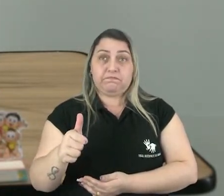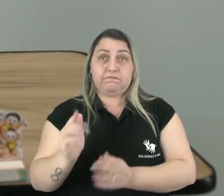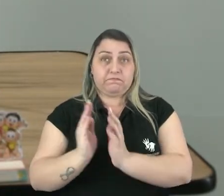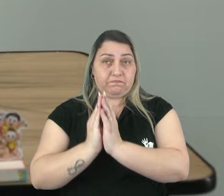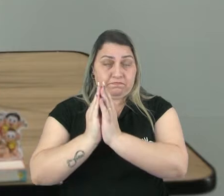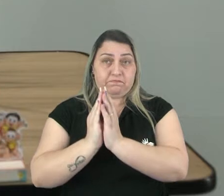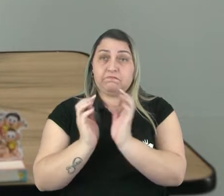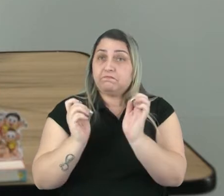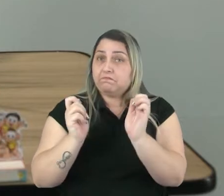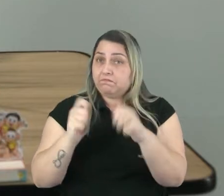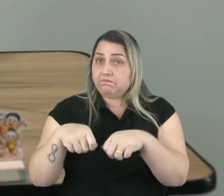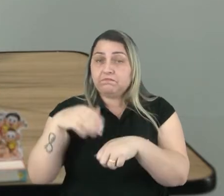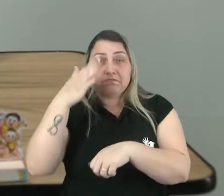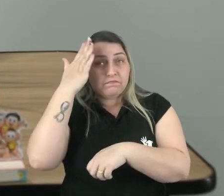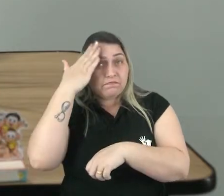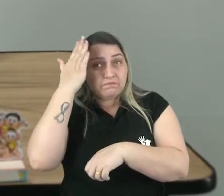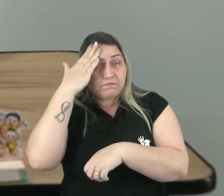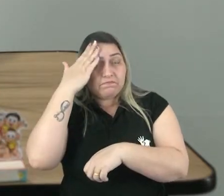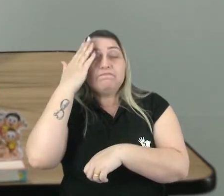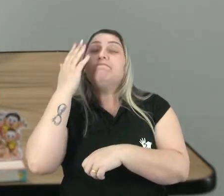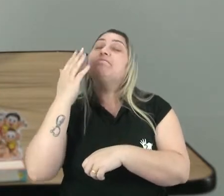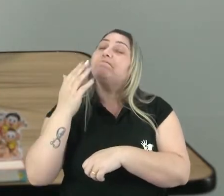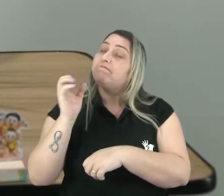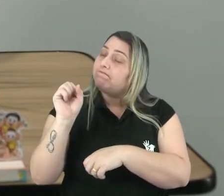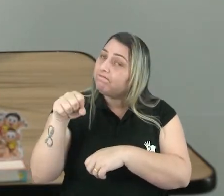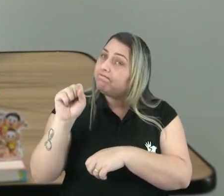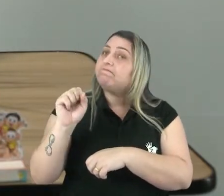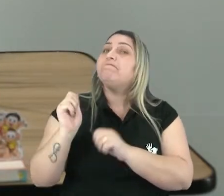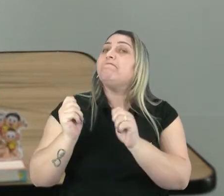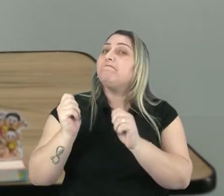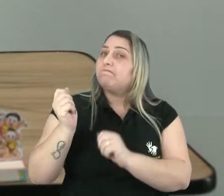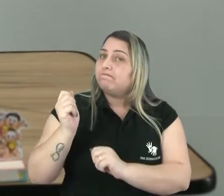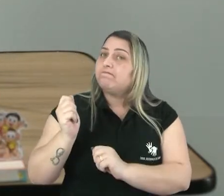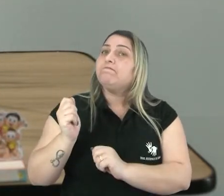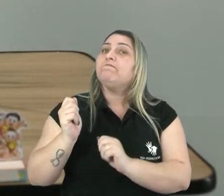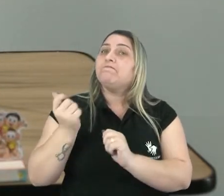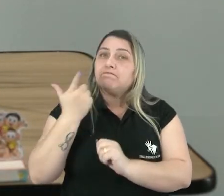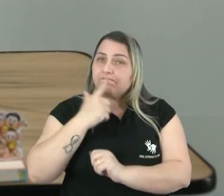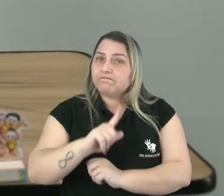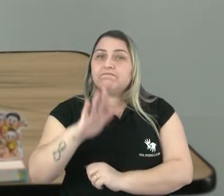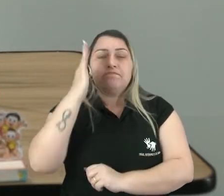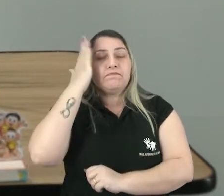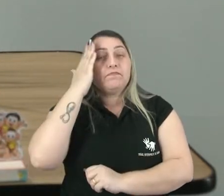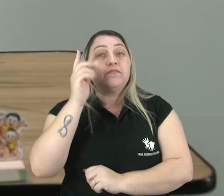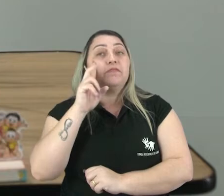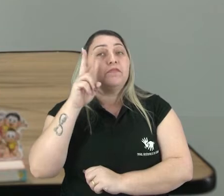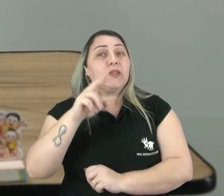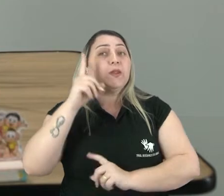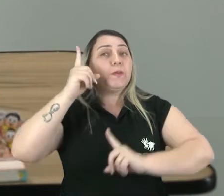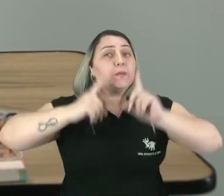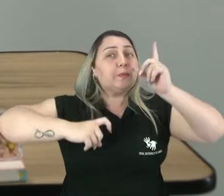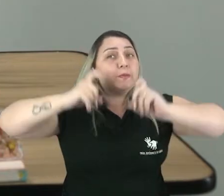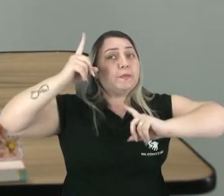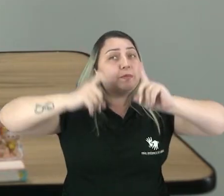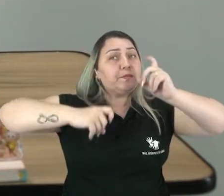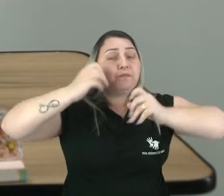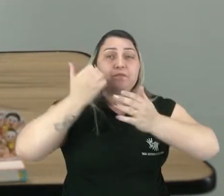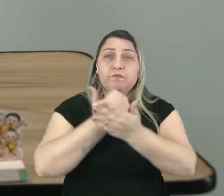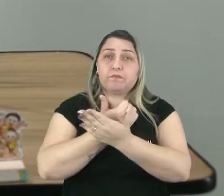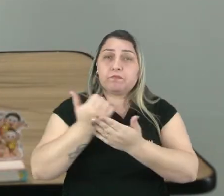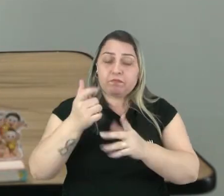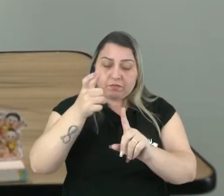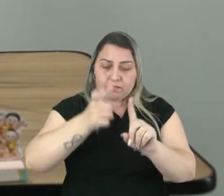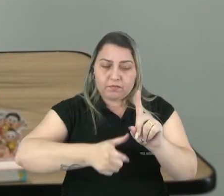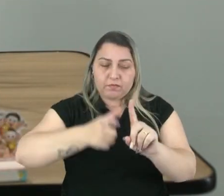compreender a história? Sim, dá para compreender, porque nós vamos observando o quê? Vamos observando a ação do